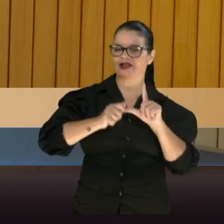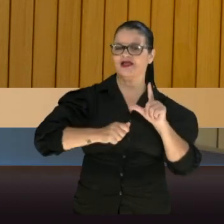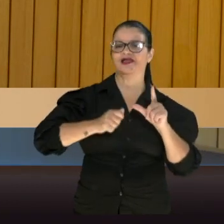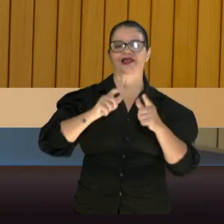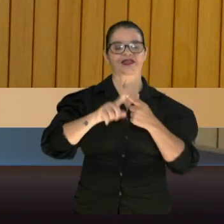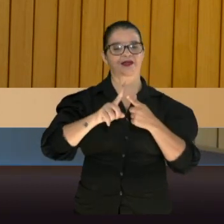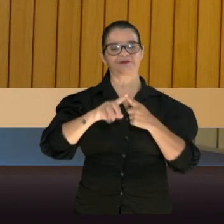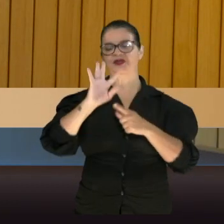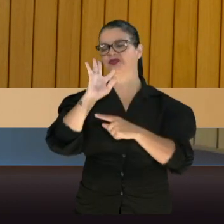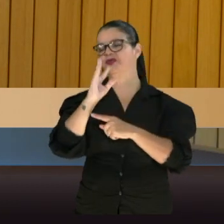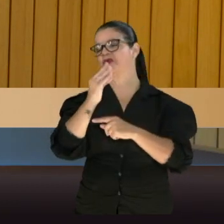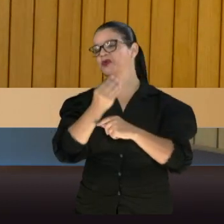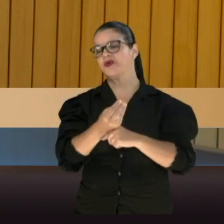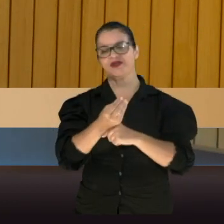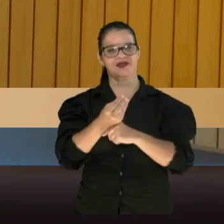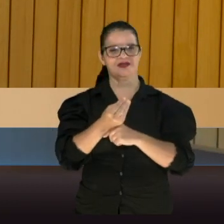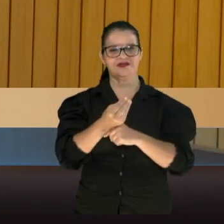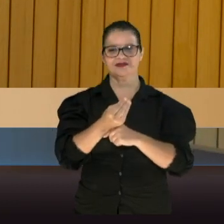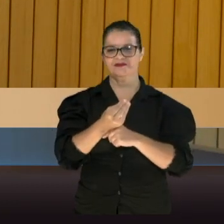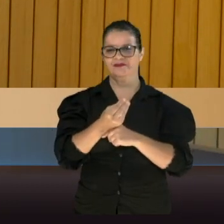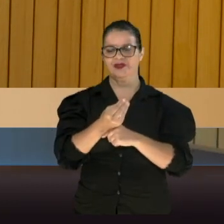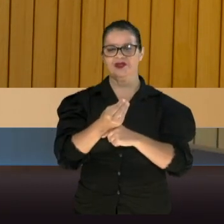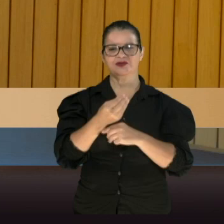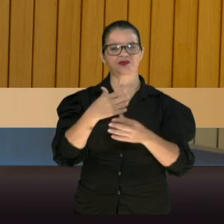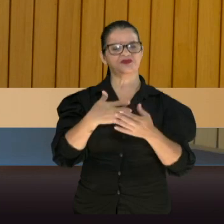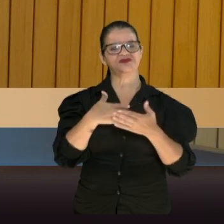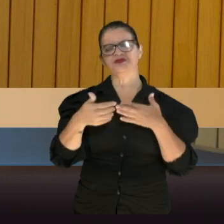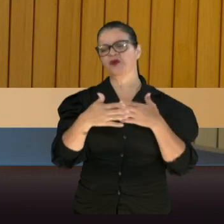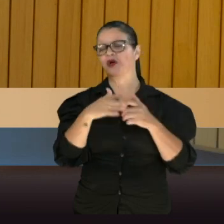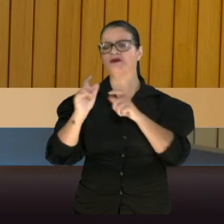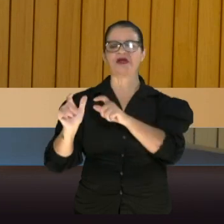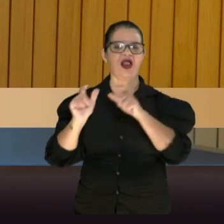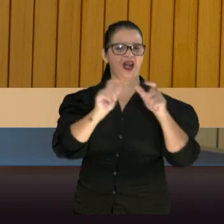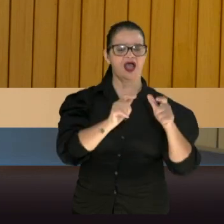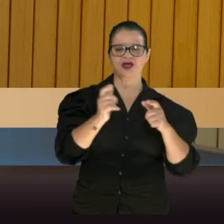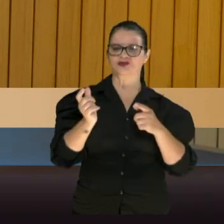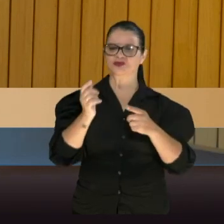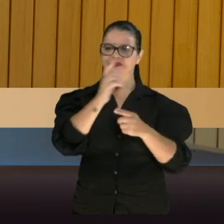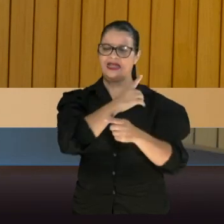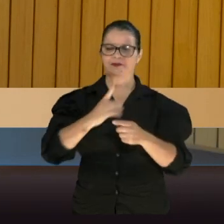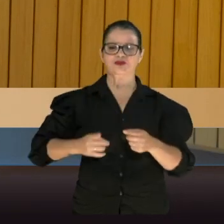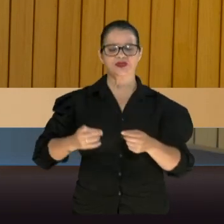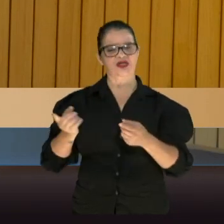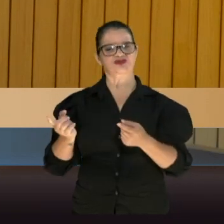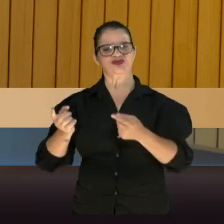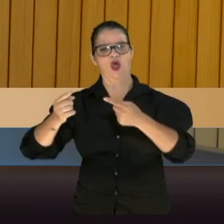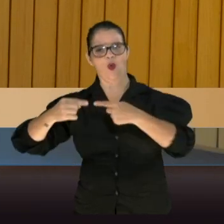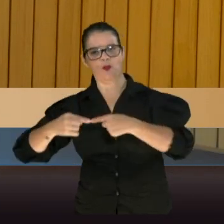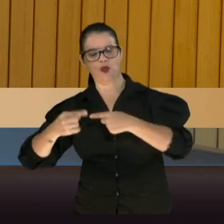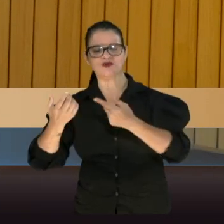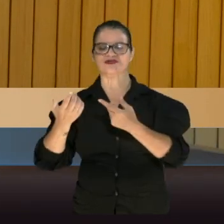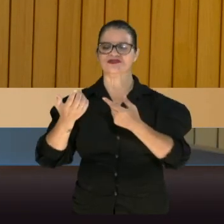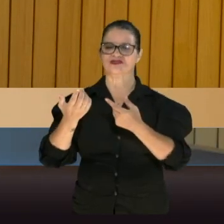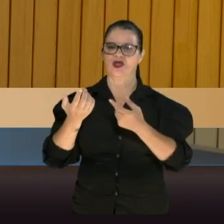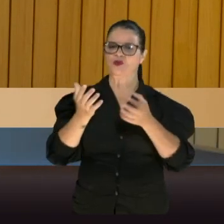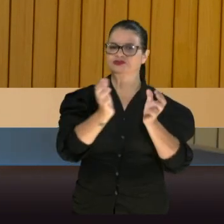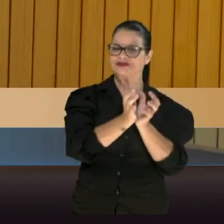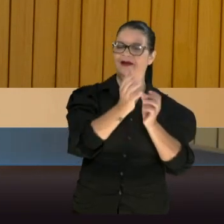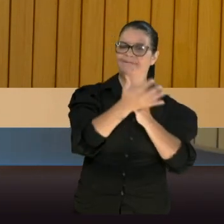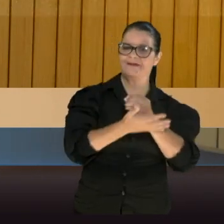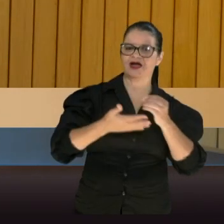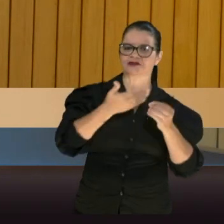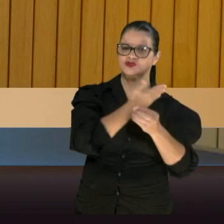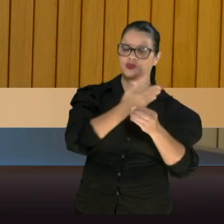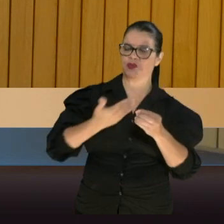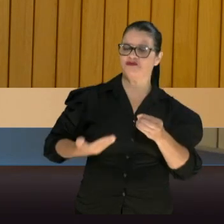seja de qual for o lado, deputados da oposição ou deputados da base do governo ou deputados independentes, mas